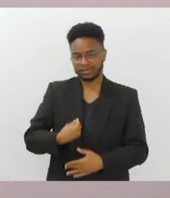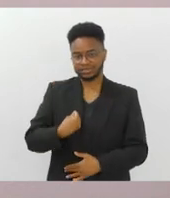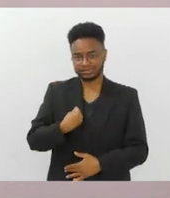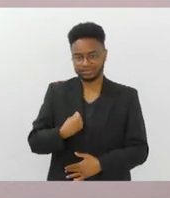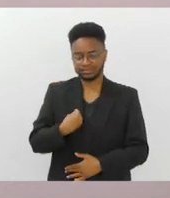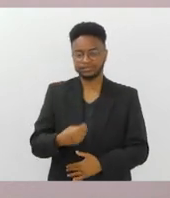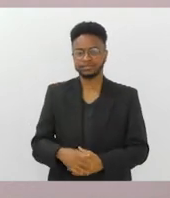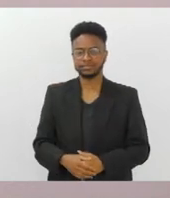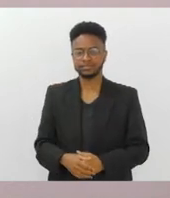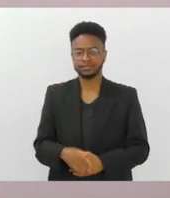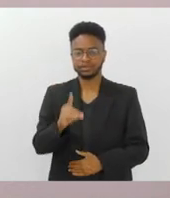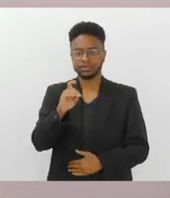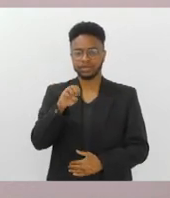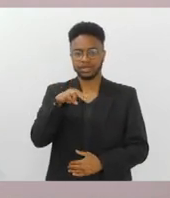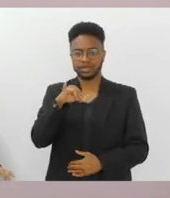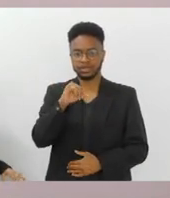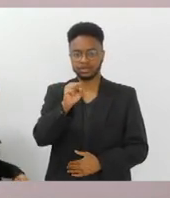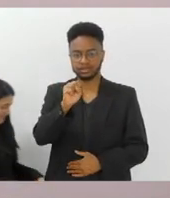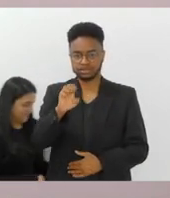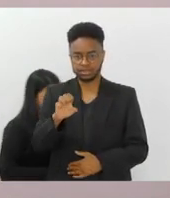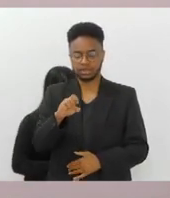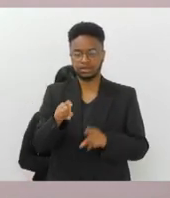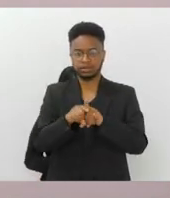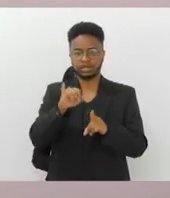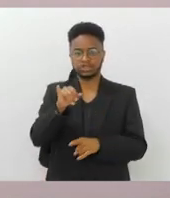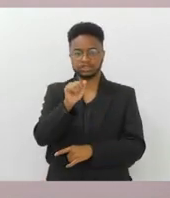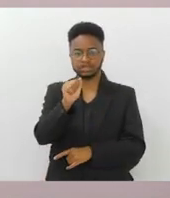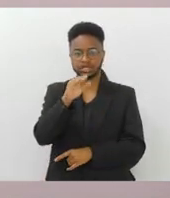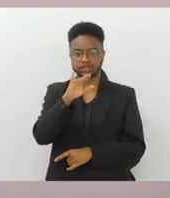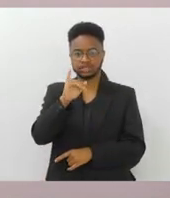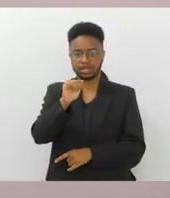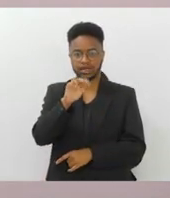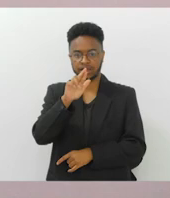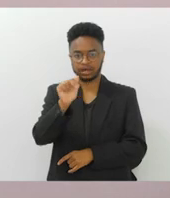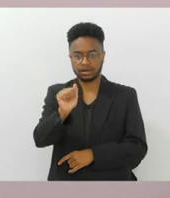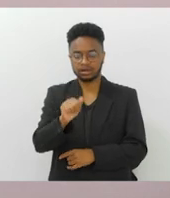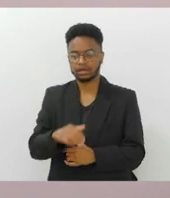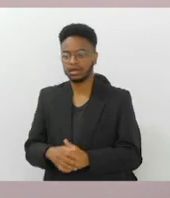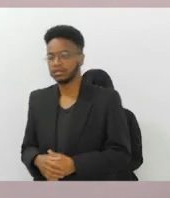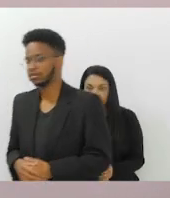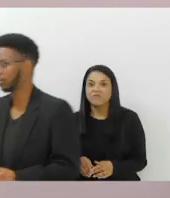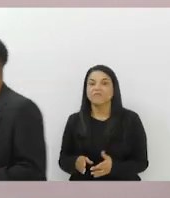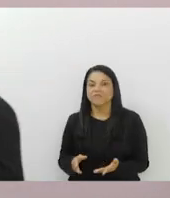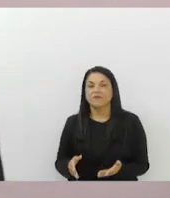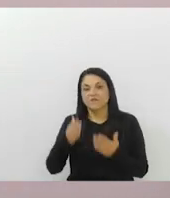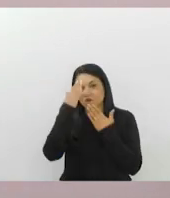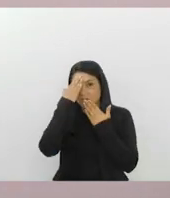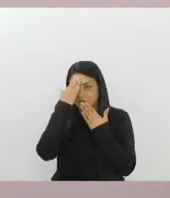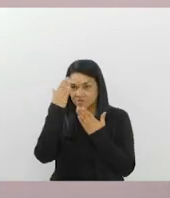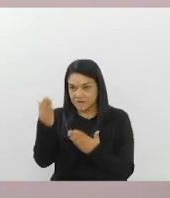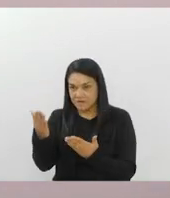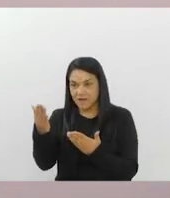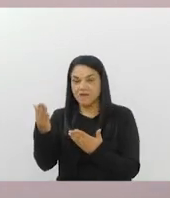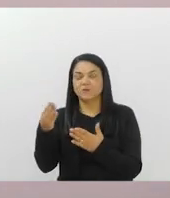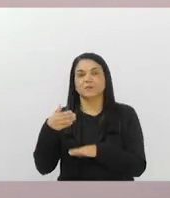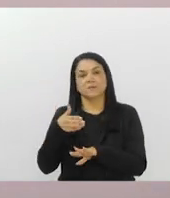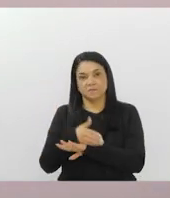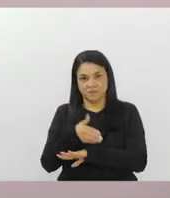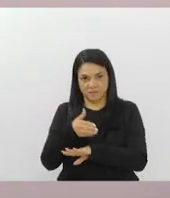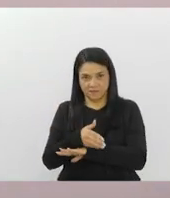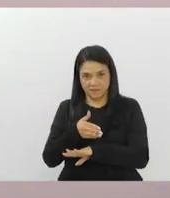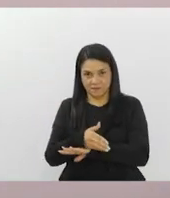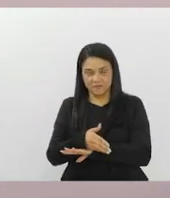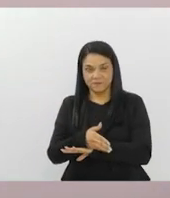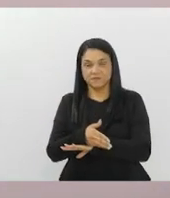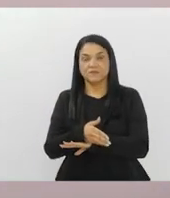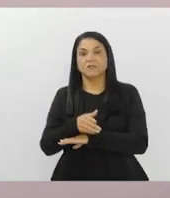Da Denise Antônia e Jaciara, da assessoria do deputado Luiz Paulo, obrigada pela presença de vocês. E